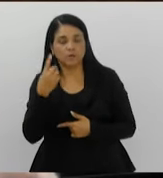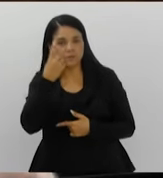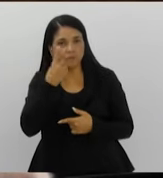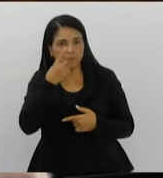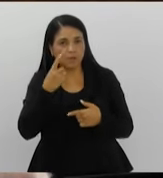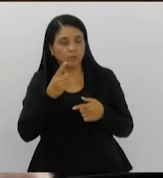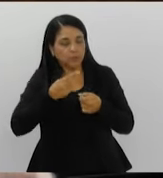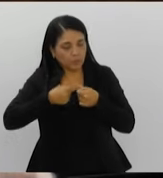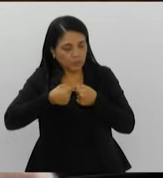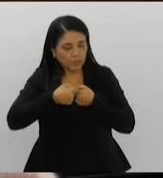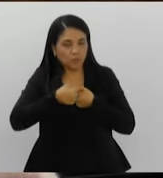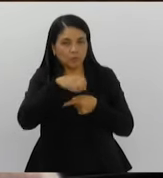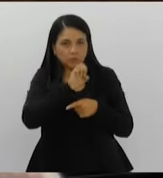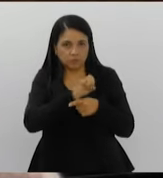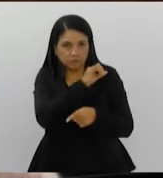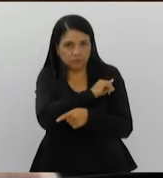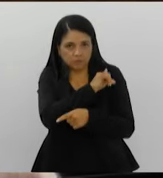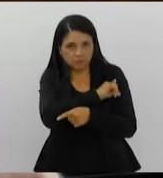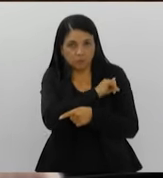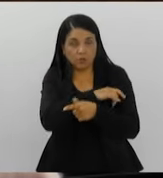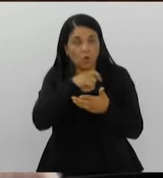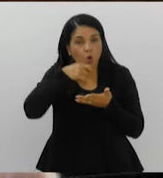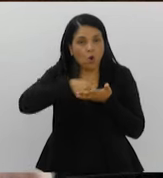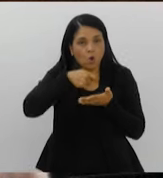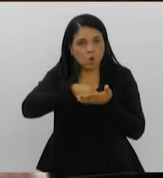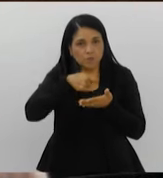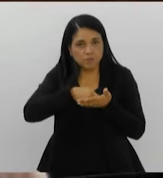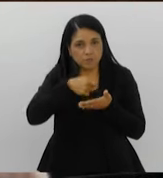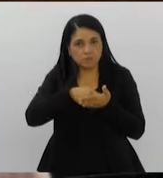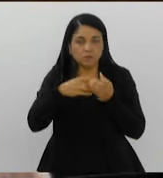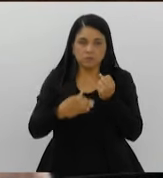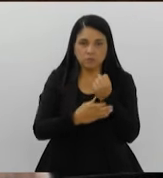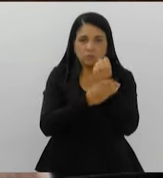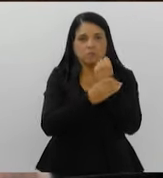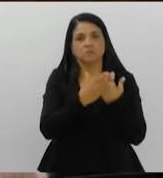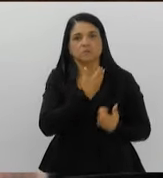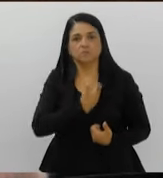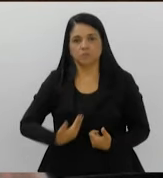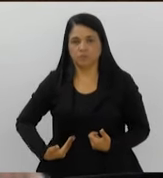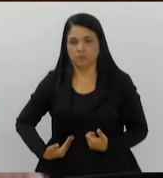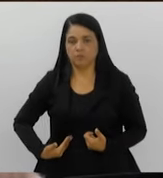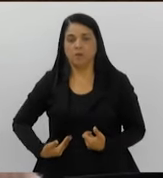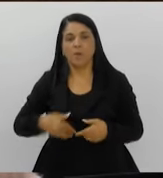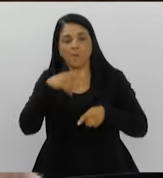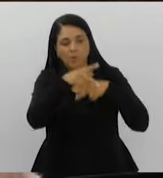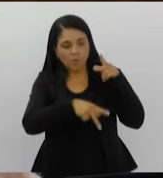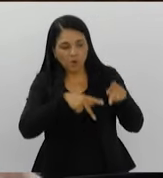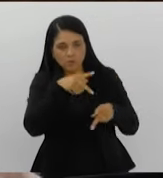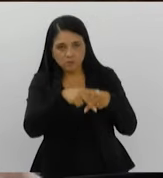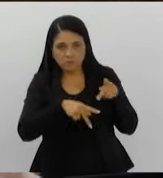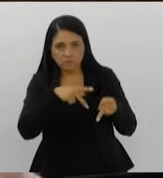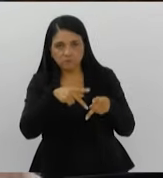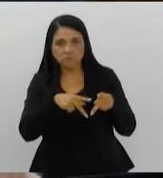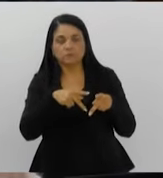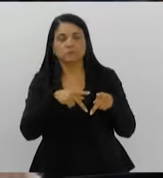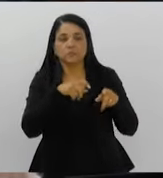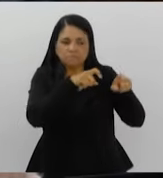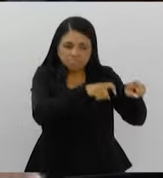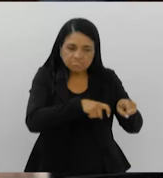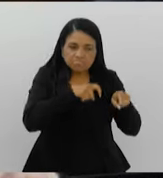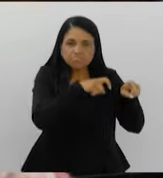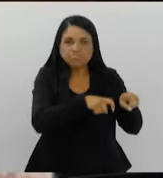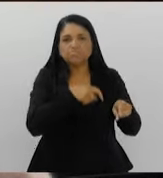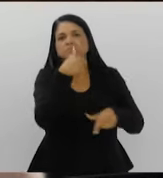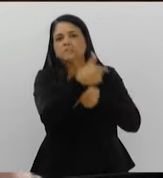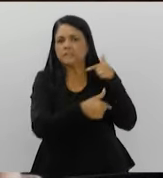Janeiro, temos a obrigação de levar segurança pública para aquela população que produz, que